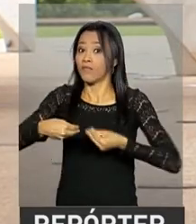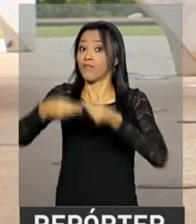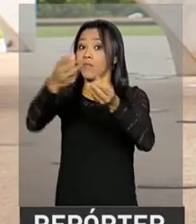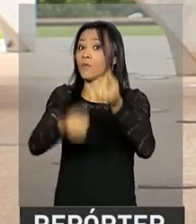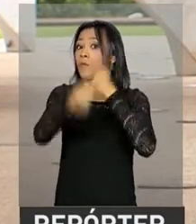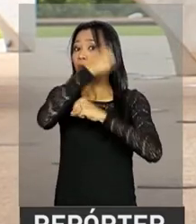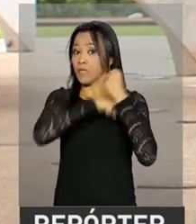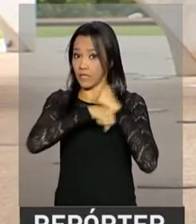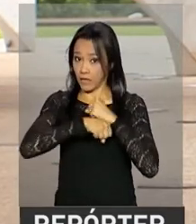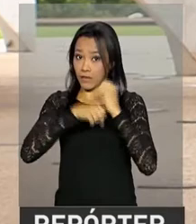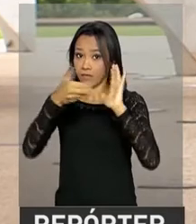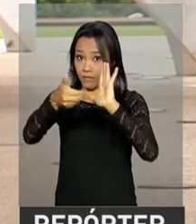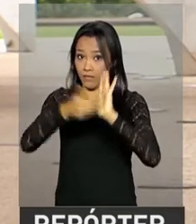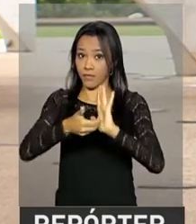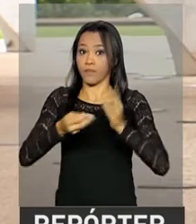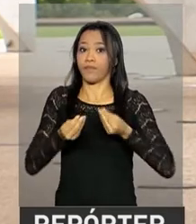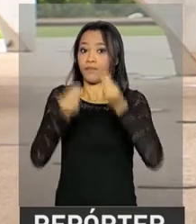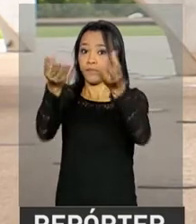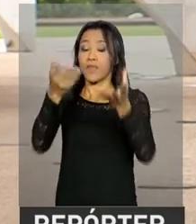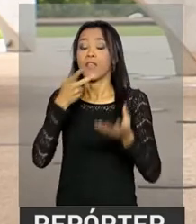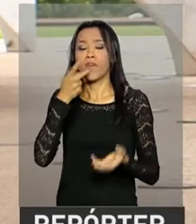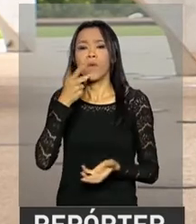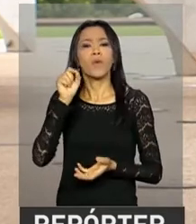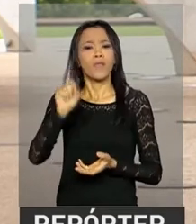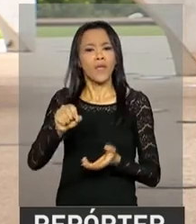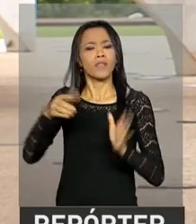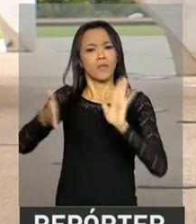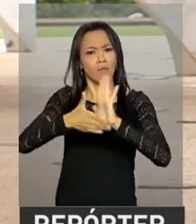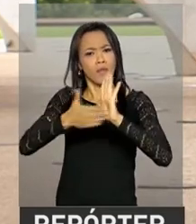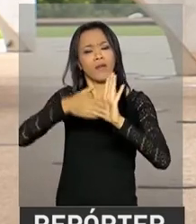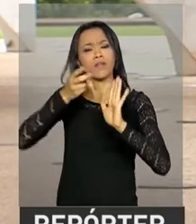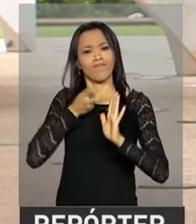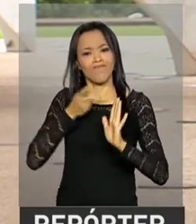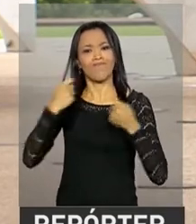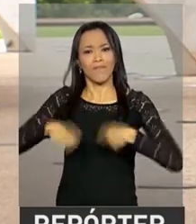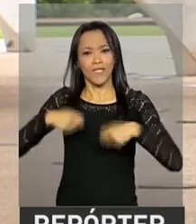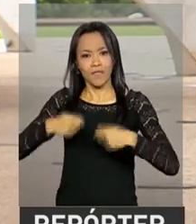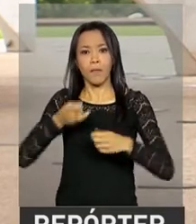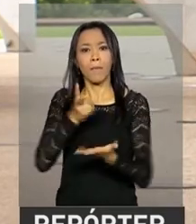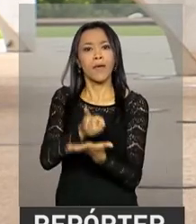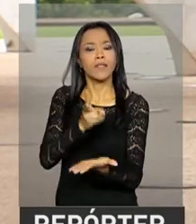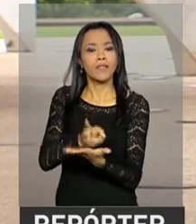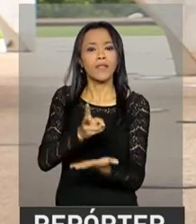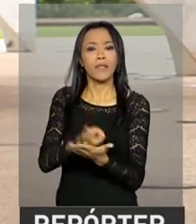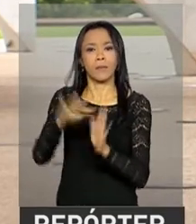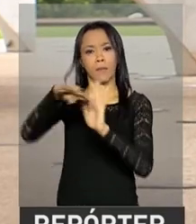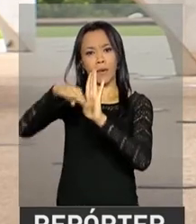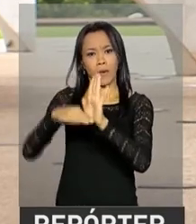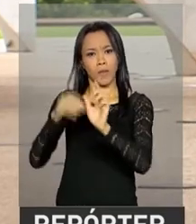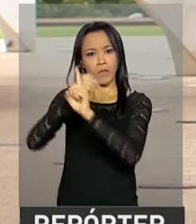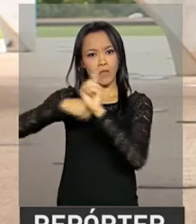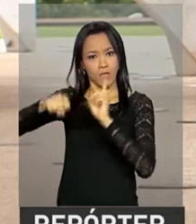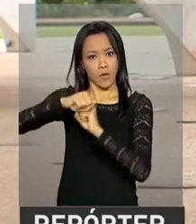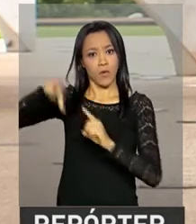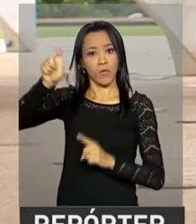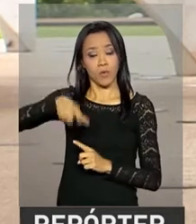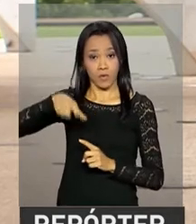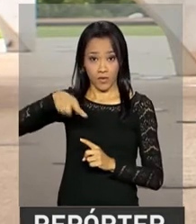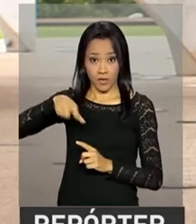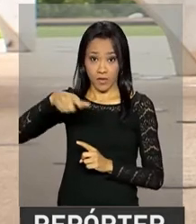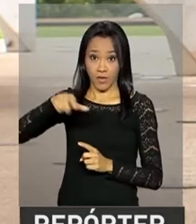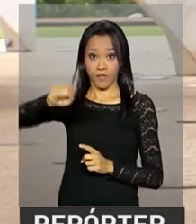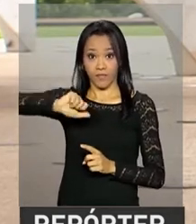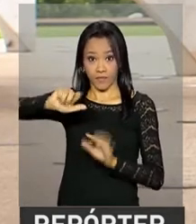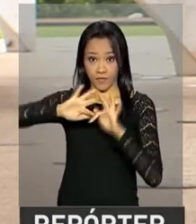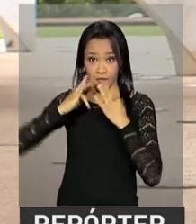presidente voltou a lembrar que a medida é necessária para a manutenção de programas sociais como o Bolsa Família e o financiamento estudantil.